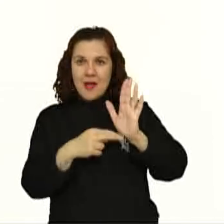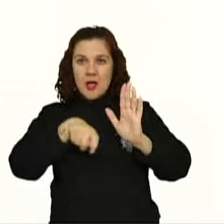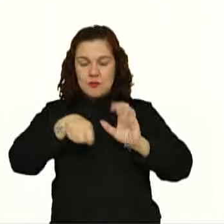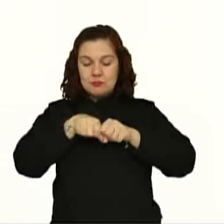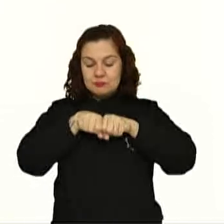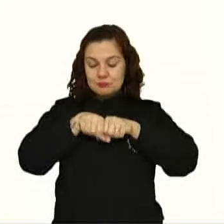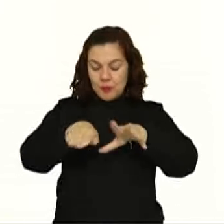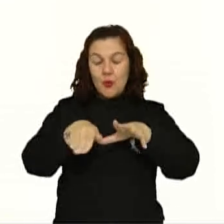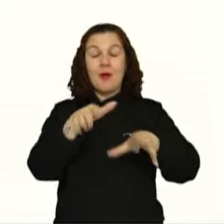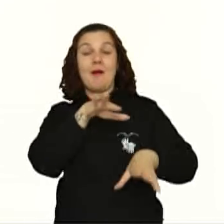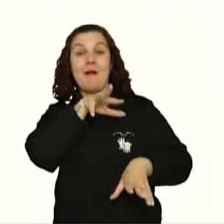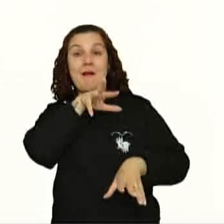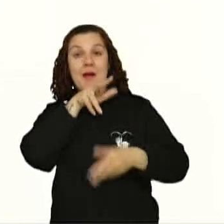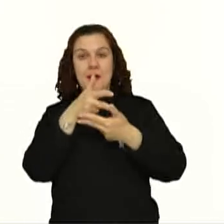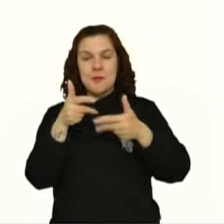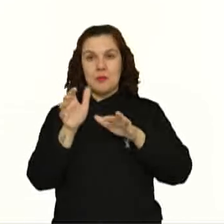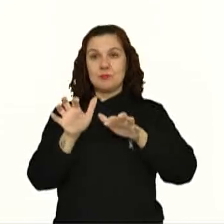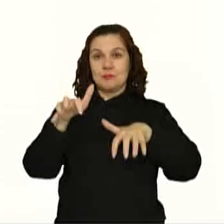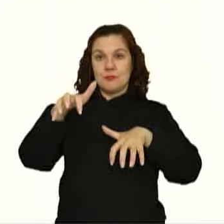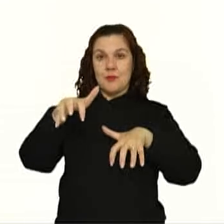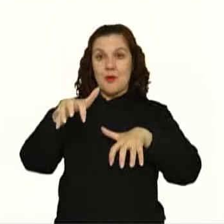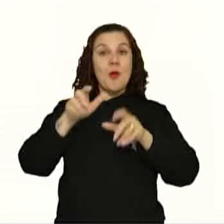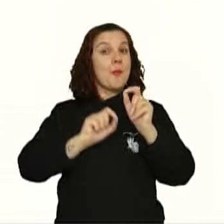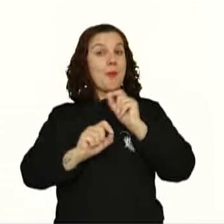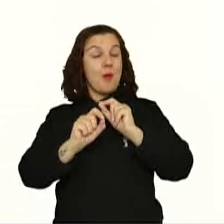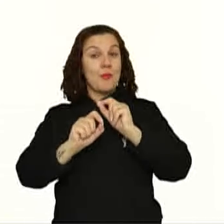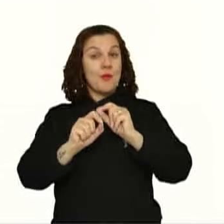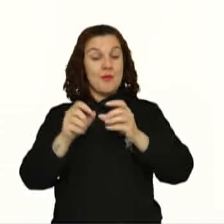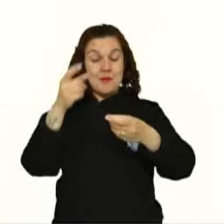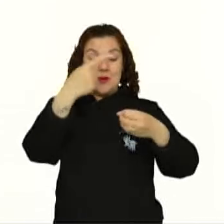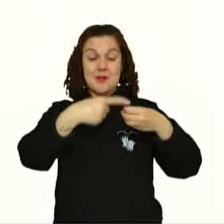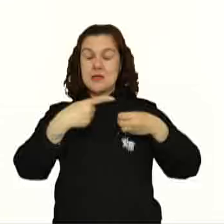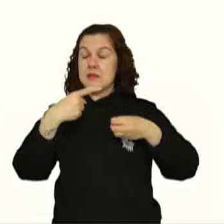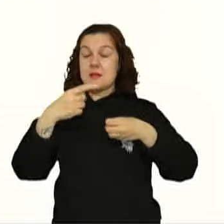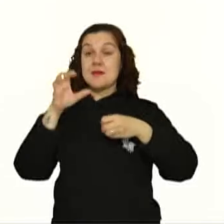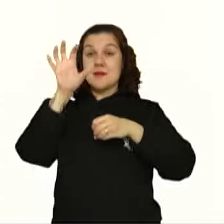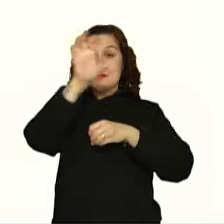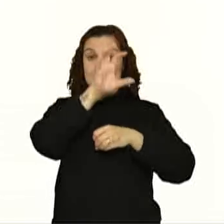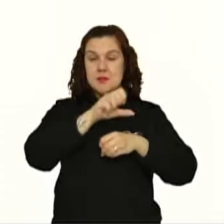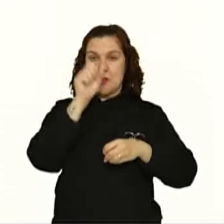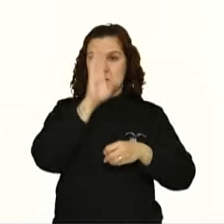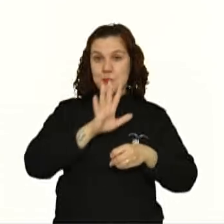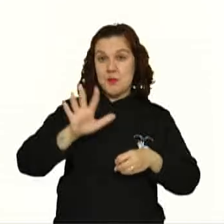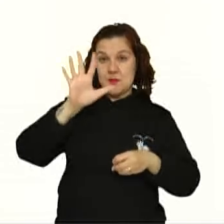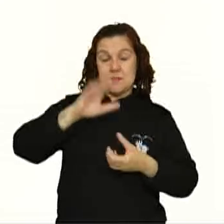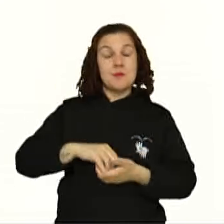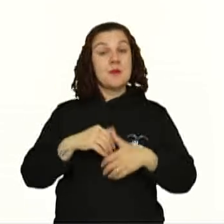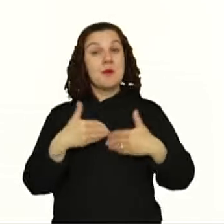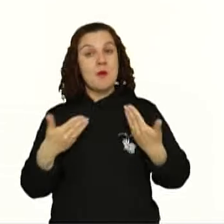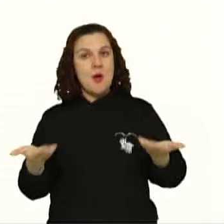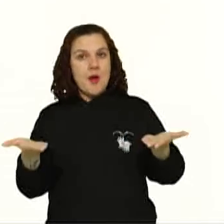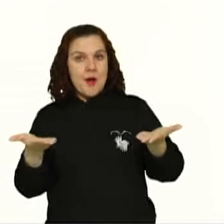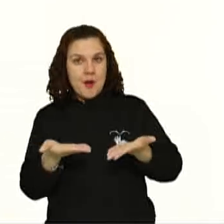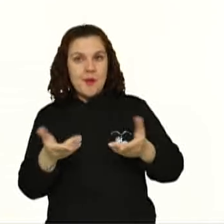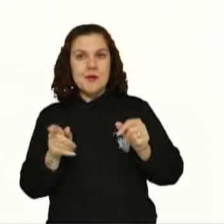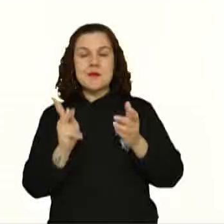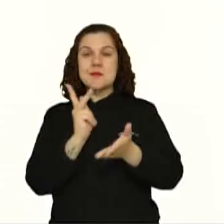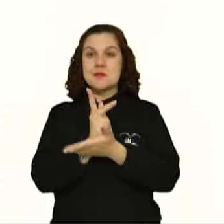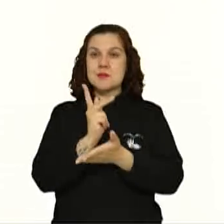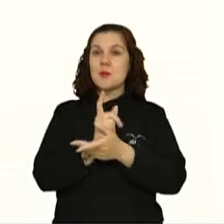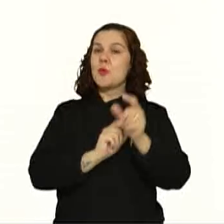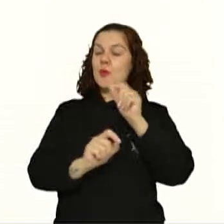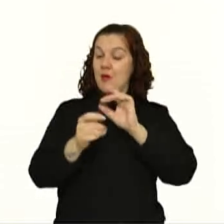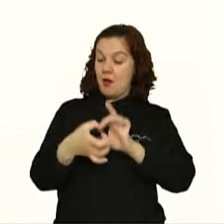animais silvestres entre estados do Brasil. Agora, o transporte de animais deve ser feito